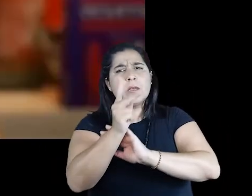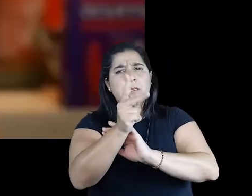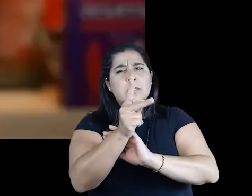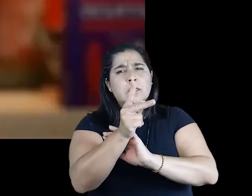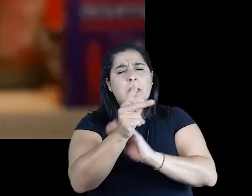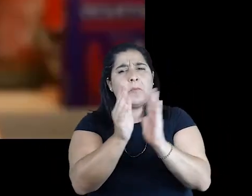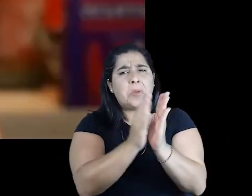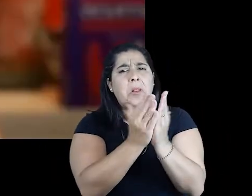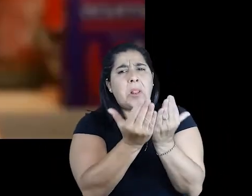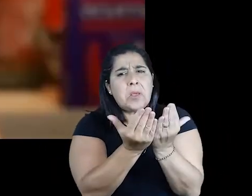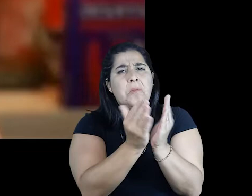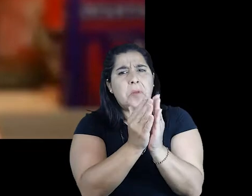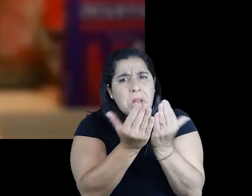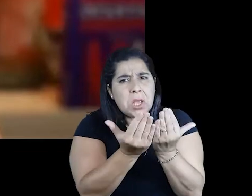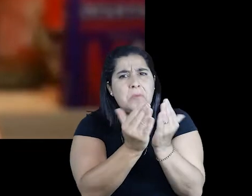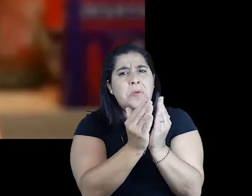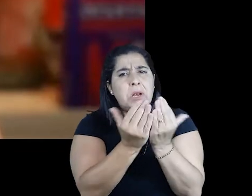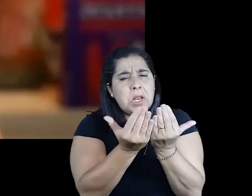eu acho que ela tá vendo